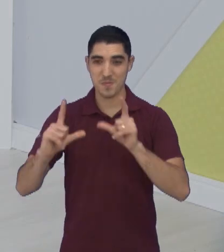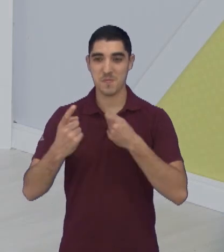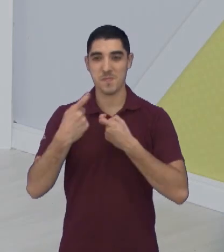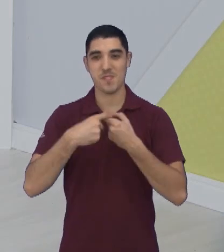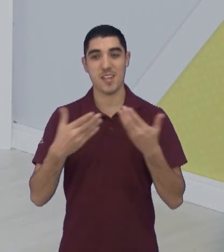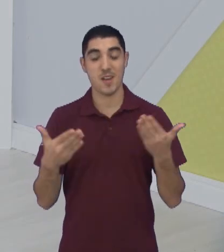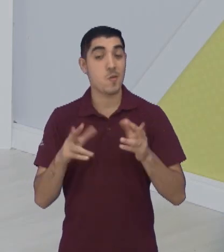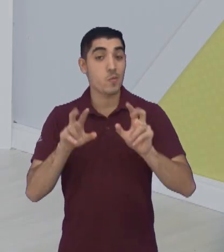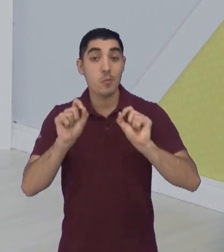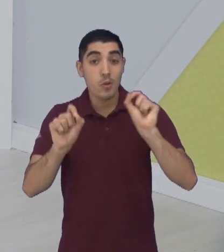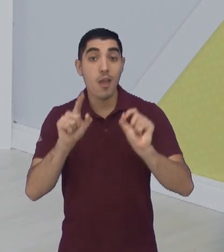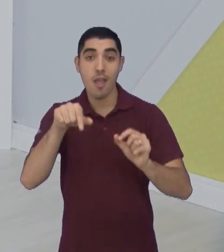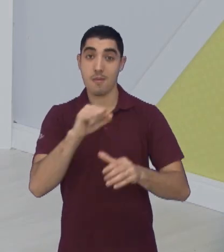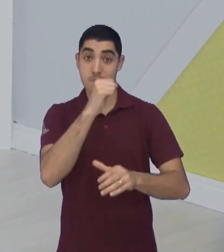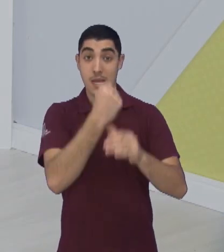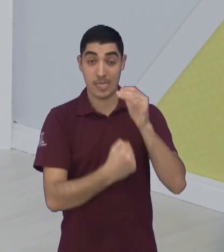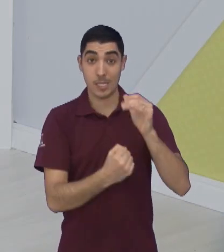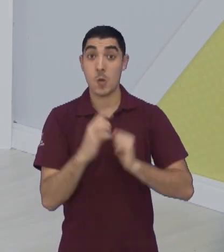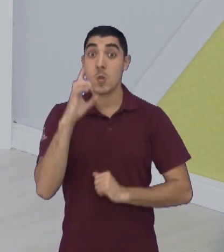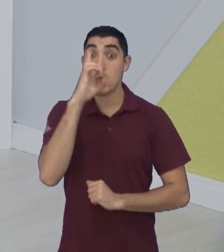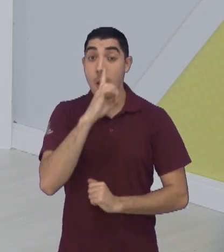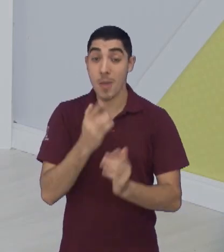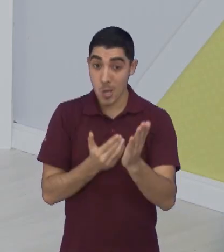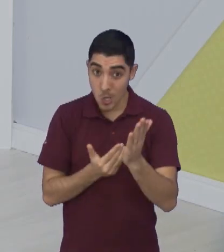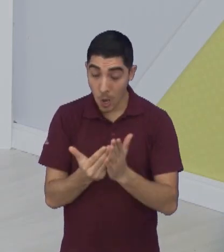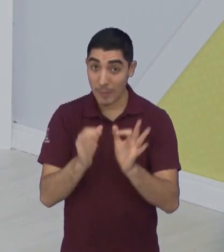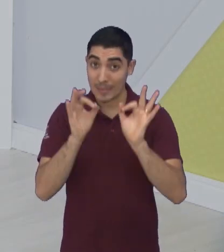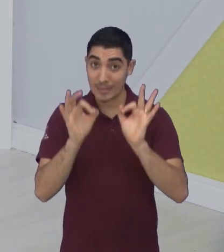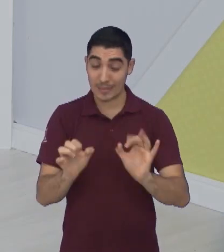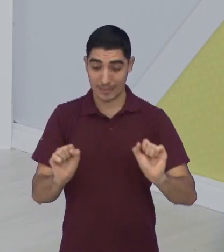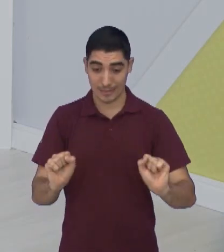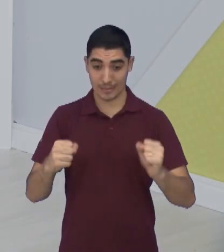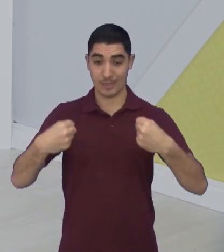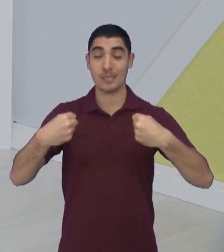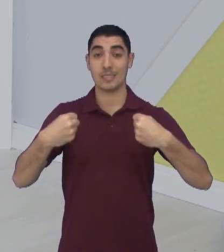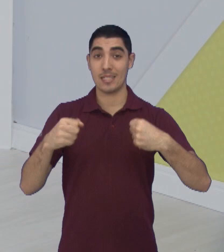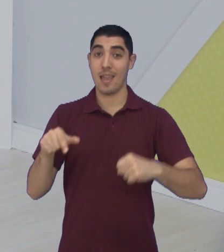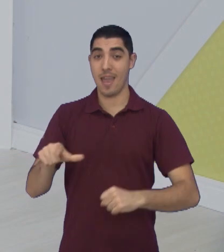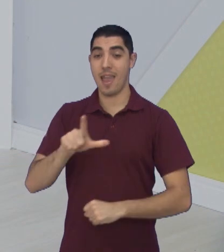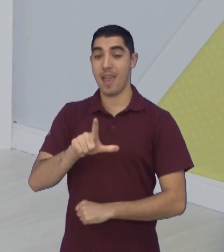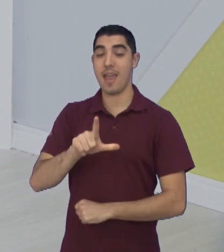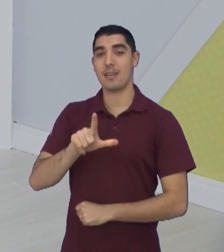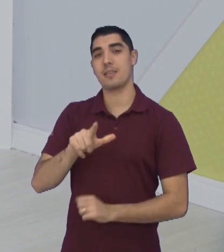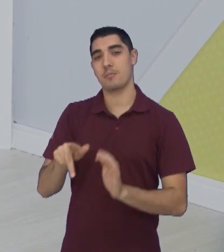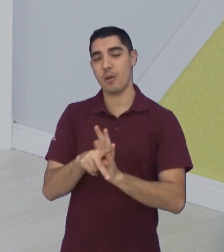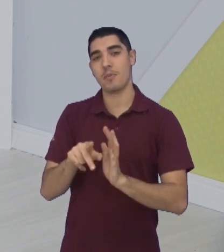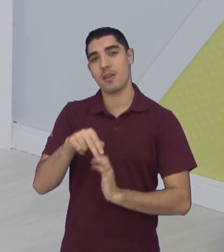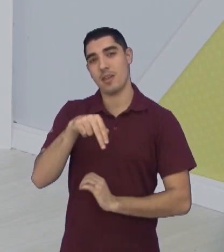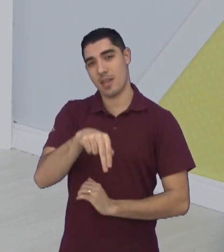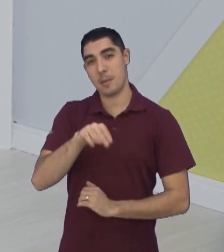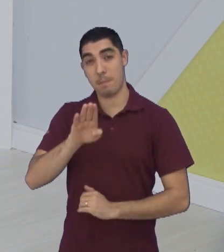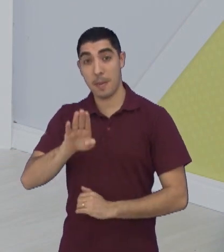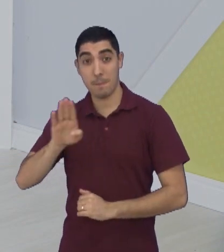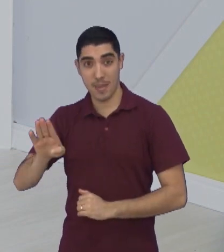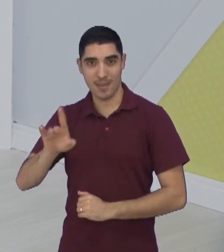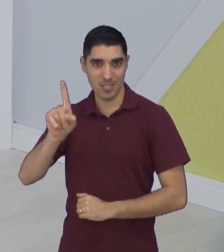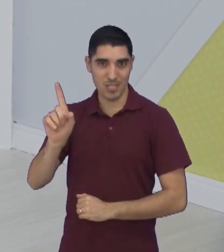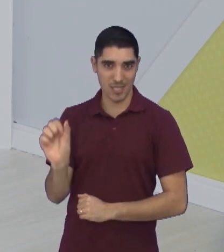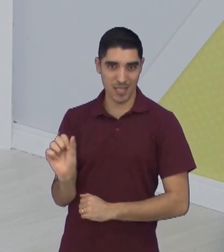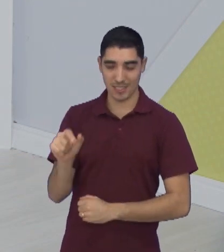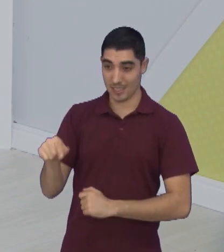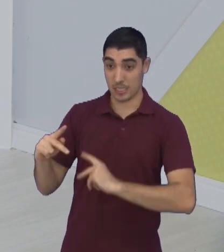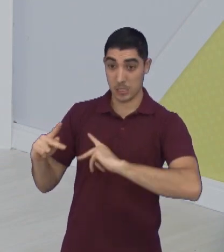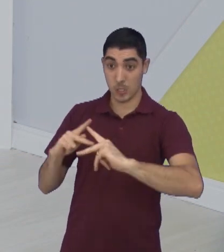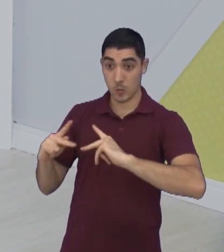esporte. Falando agora de basquete, domingo começam os playoffs de oitavas de final do NBB 16 para o São José. São José encara o